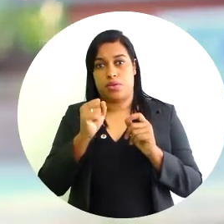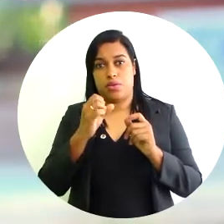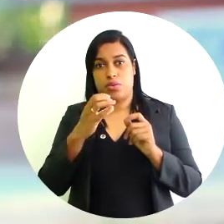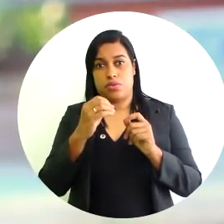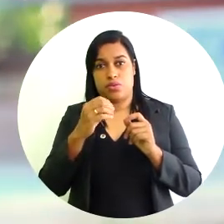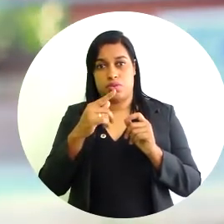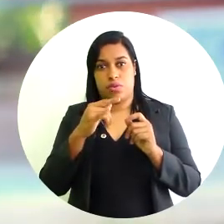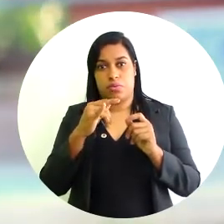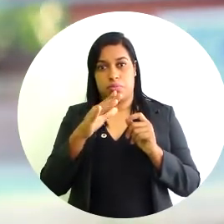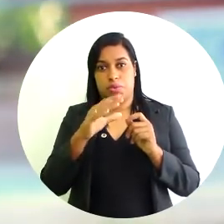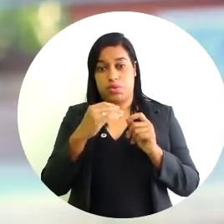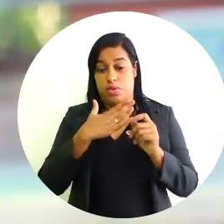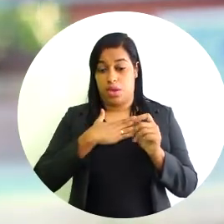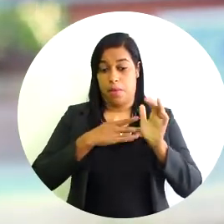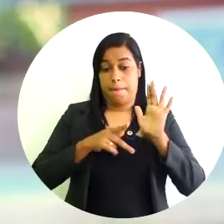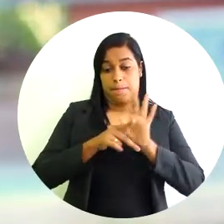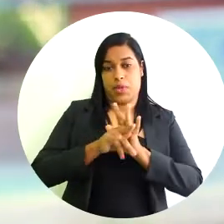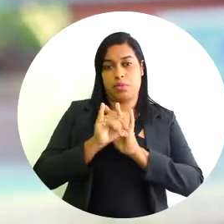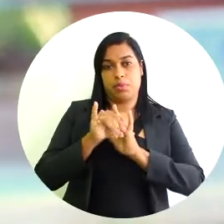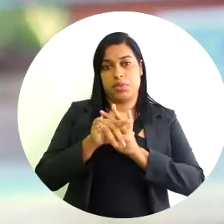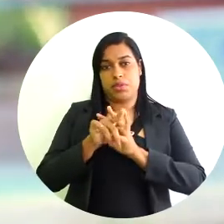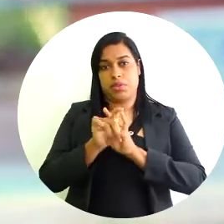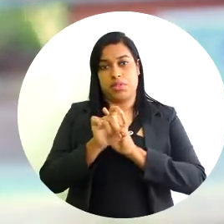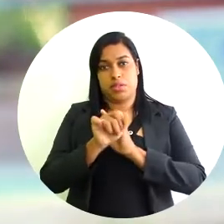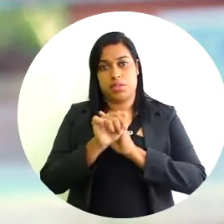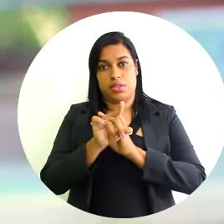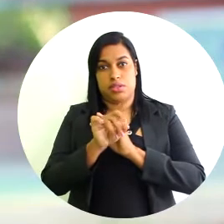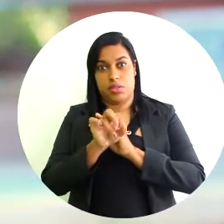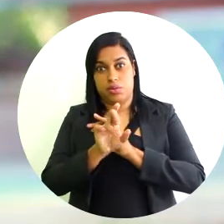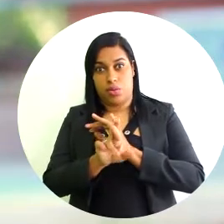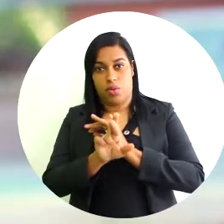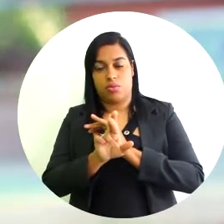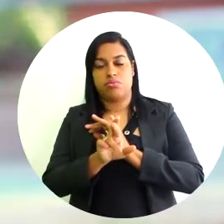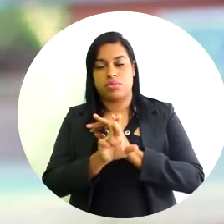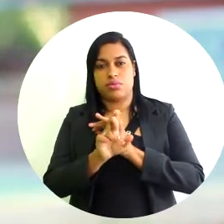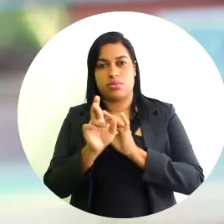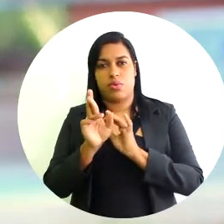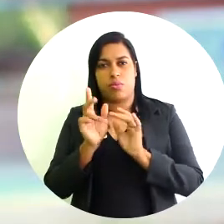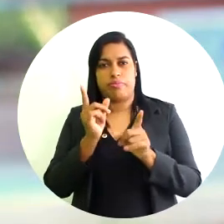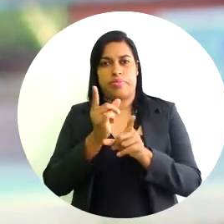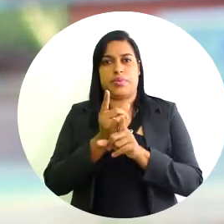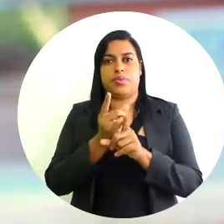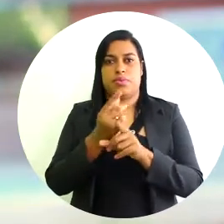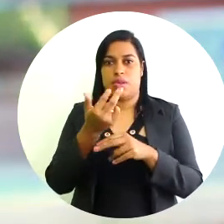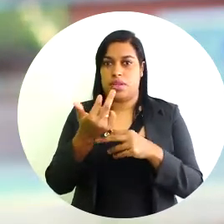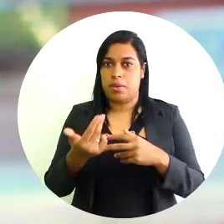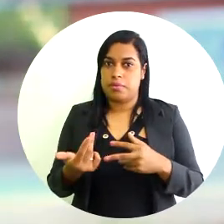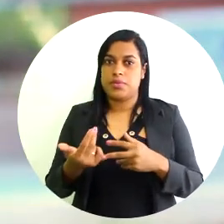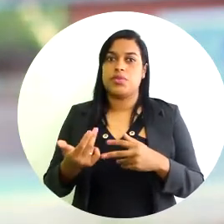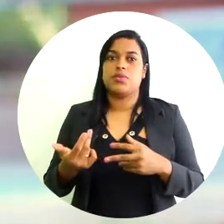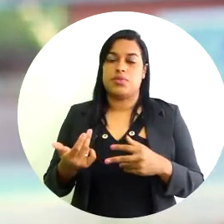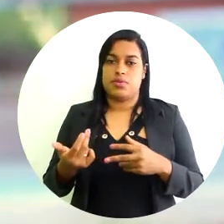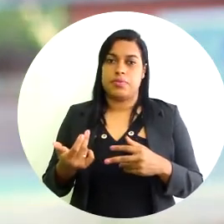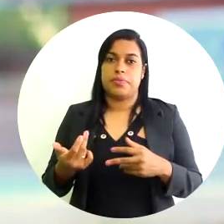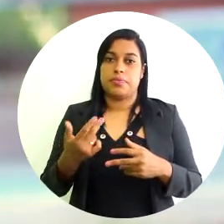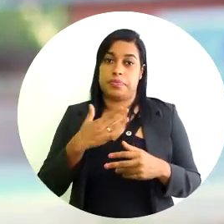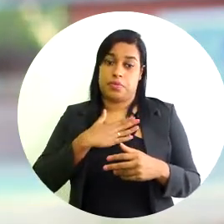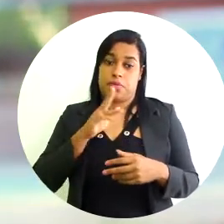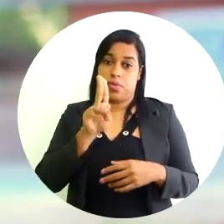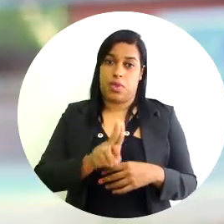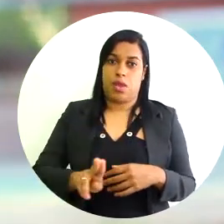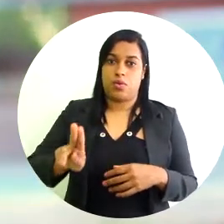então, eu como indexador consigo identificar na imagem realmente esse objeto, o microscópio. O meu usuário,